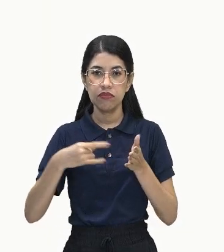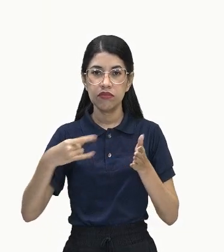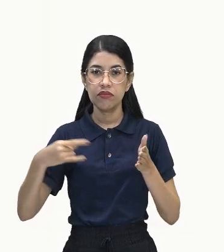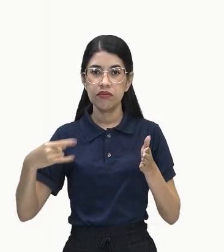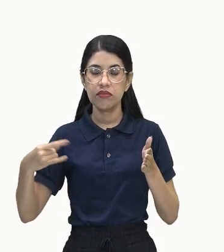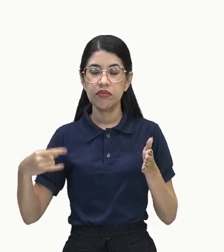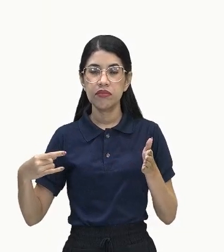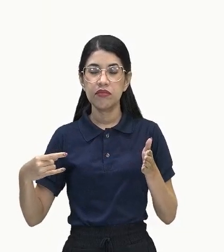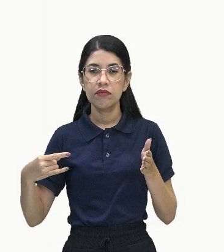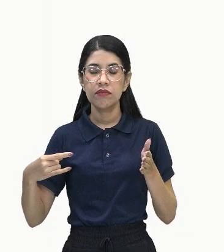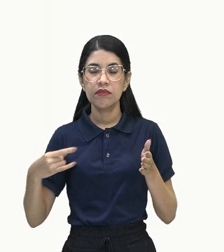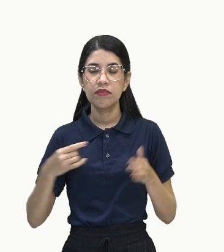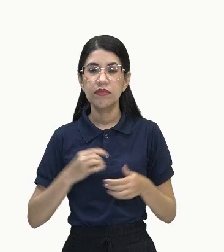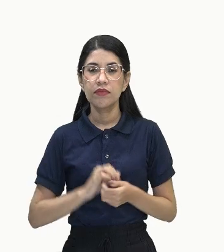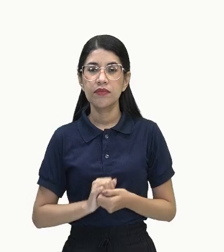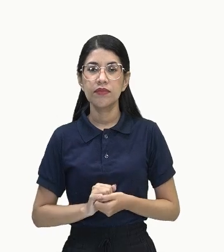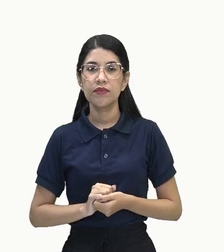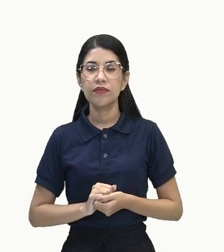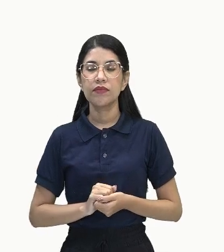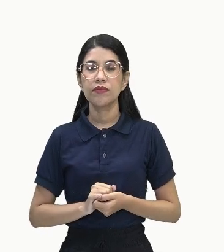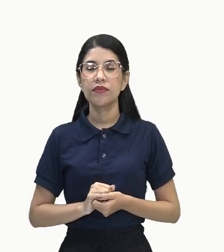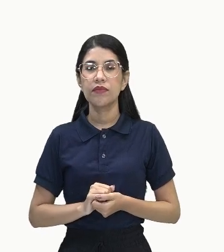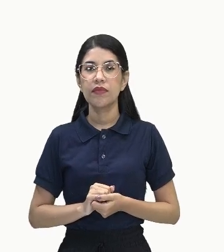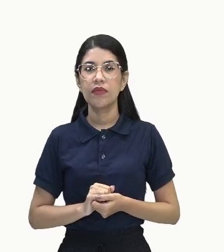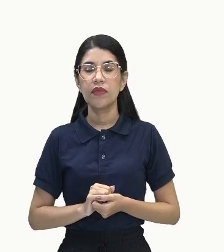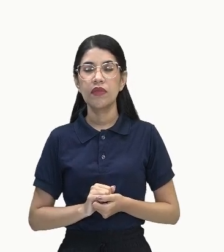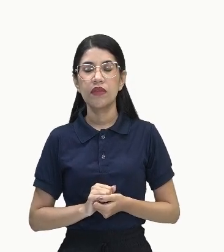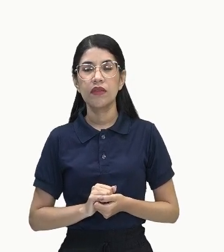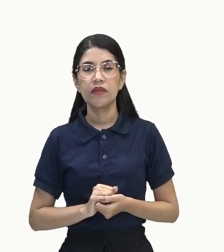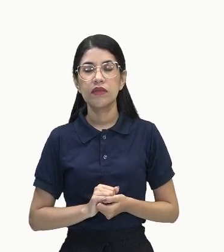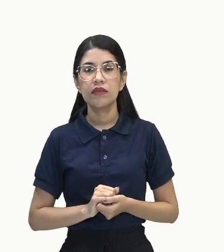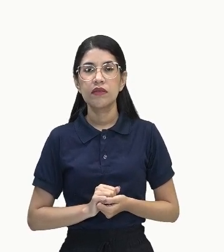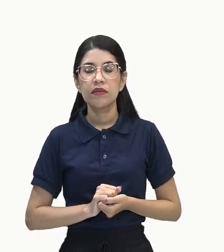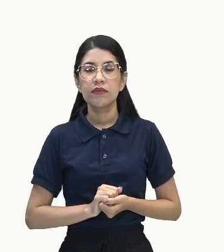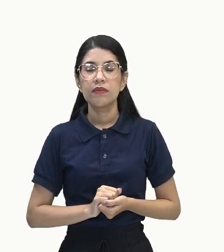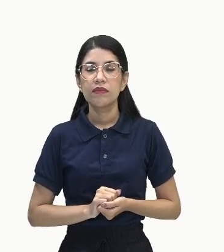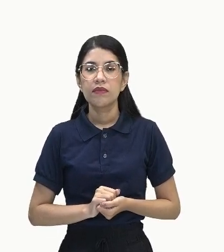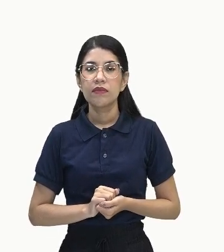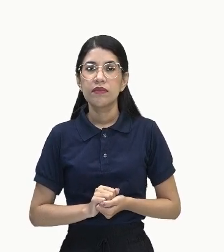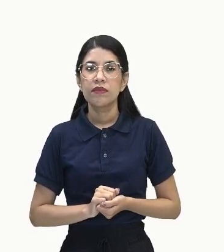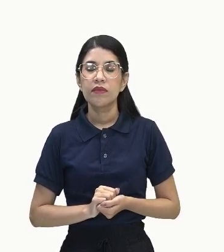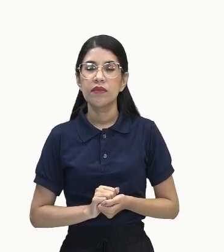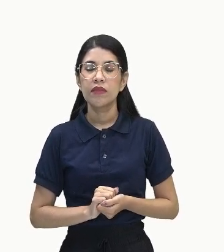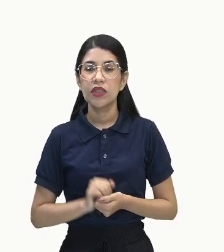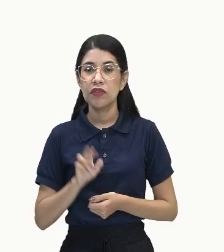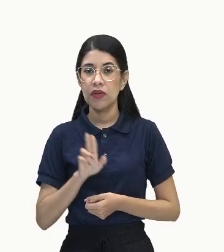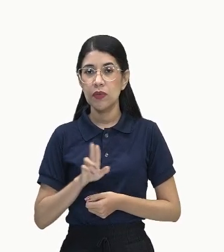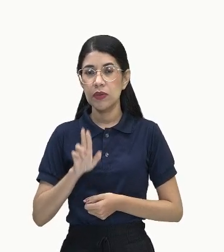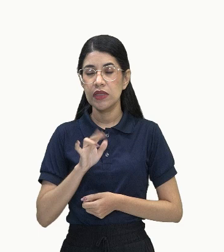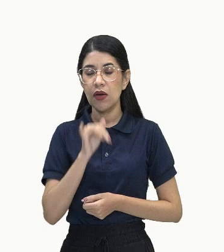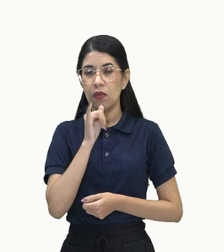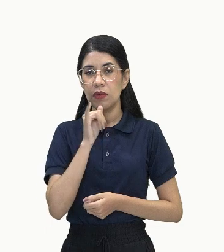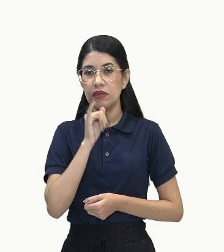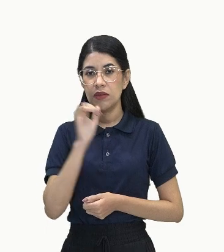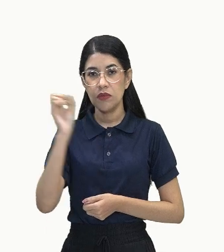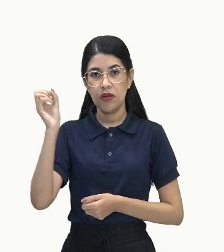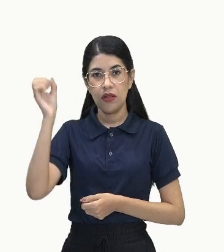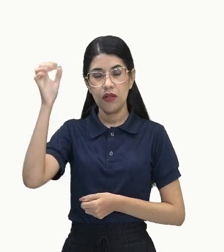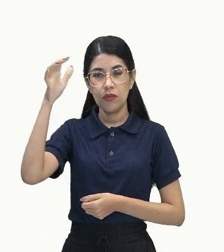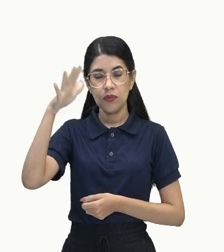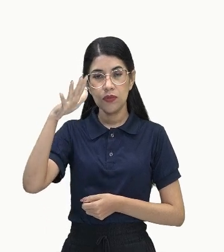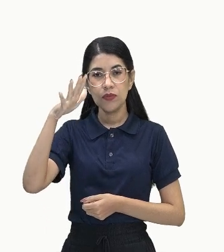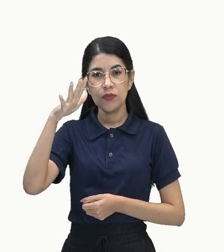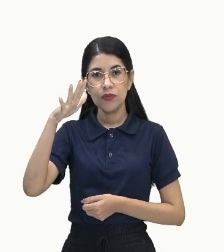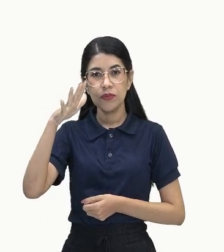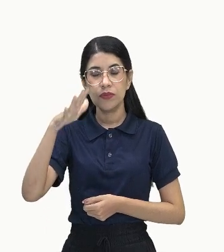onda transversal, né? Que, de exemplo, a gente vai pegar a luz, né? Aqui